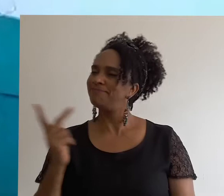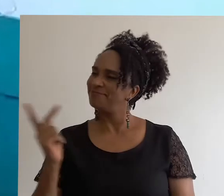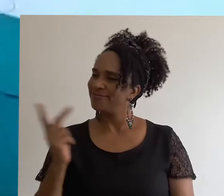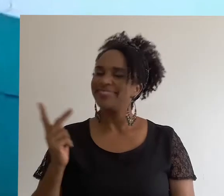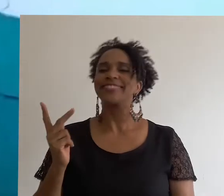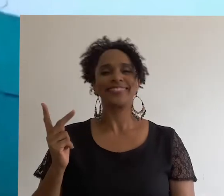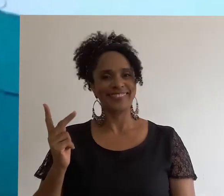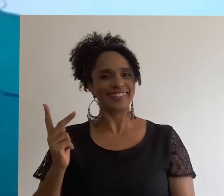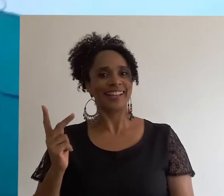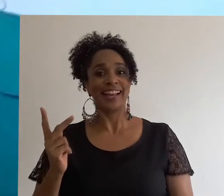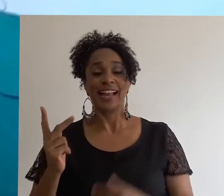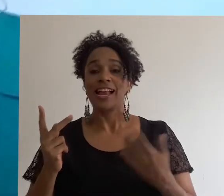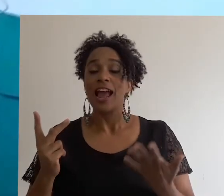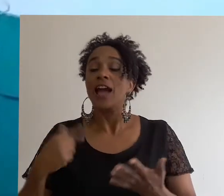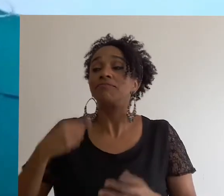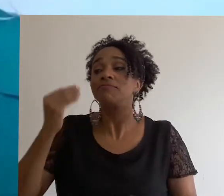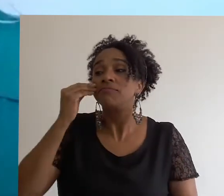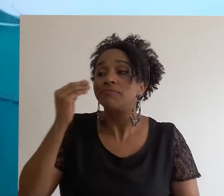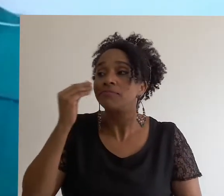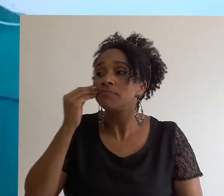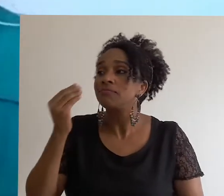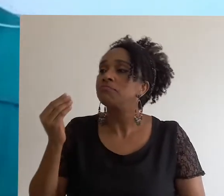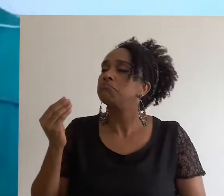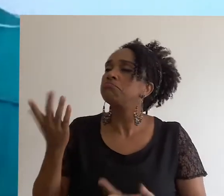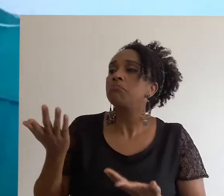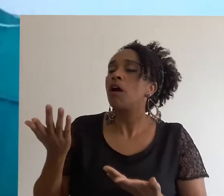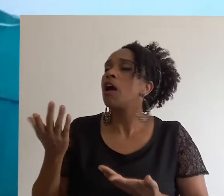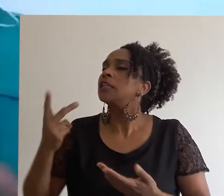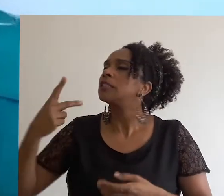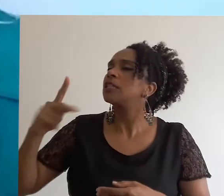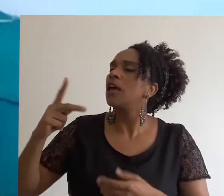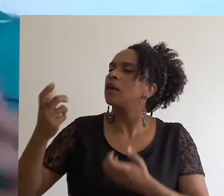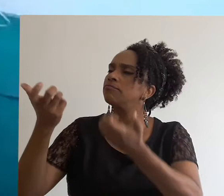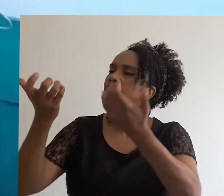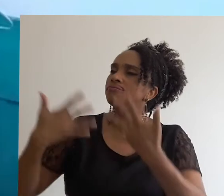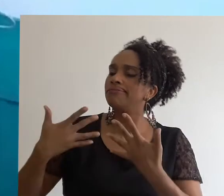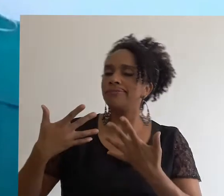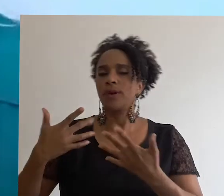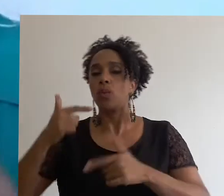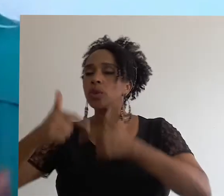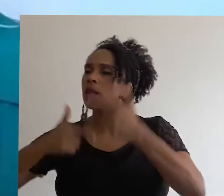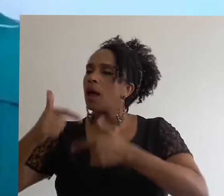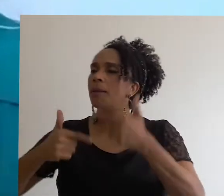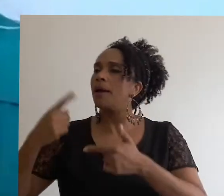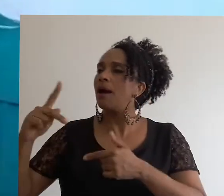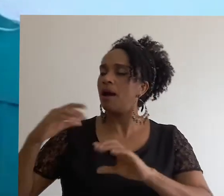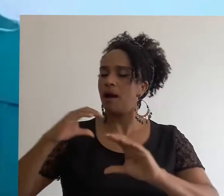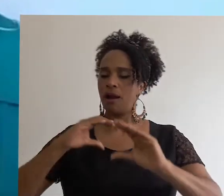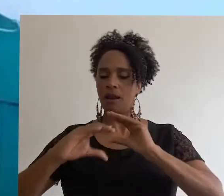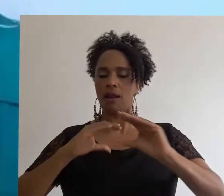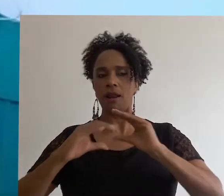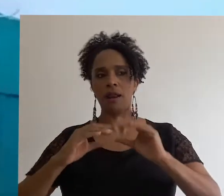ouvir de vocês duas quais são, nessa perspectiva de aproximar e de estreitar